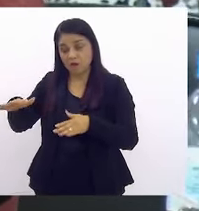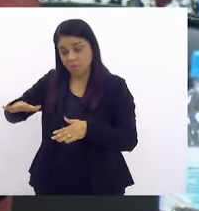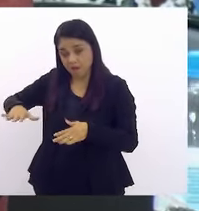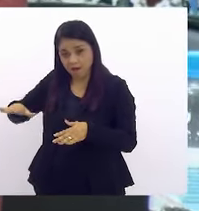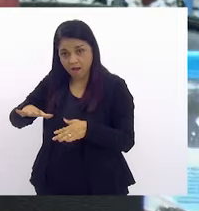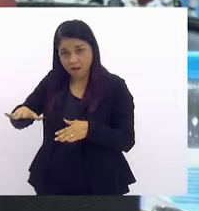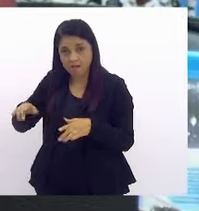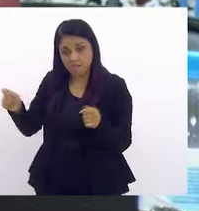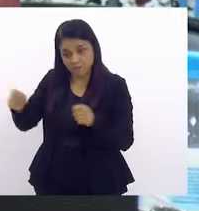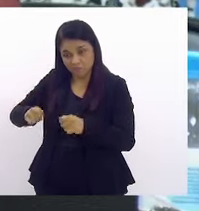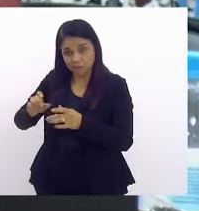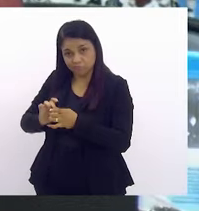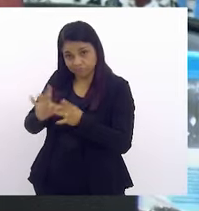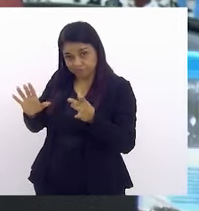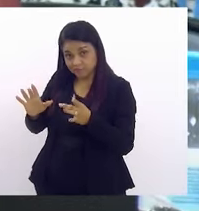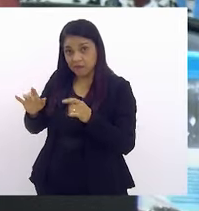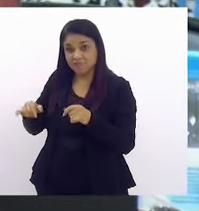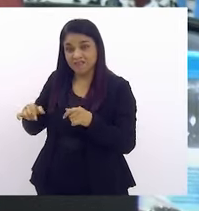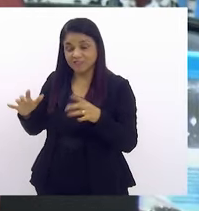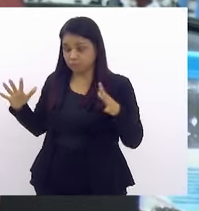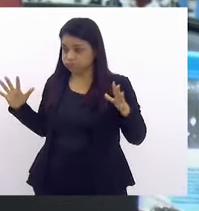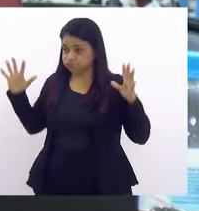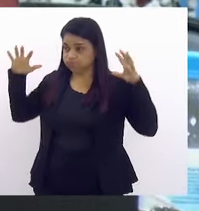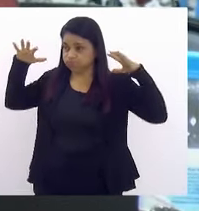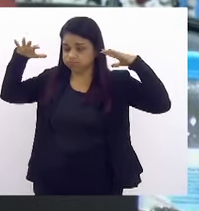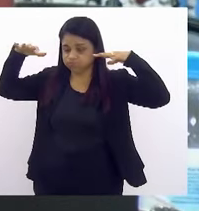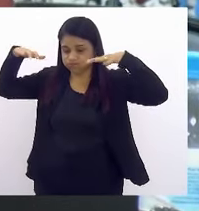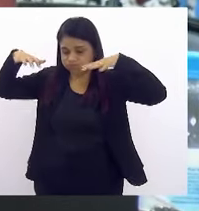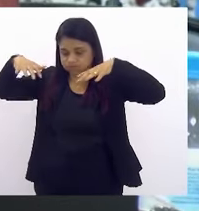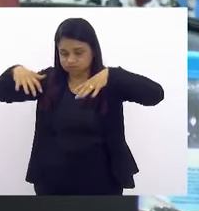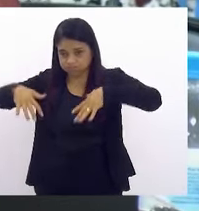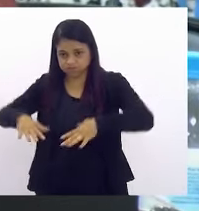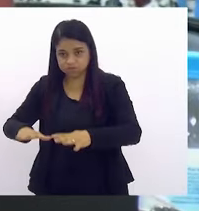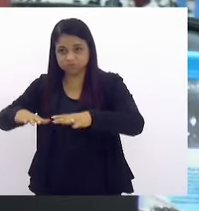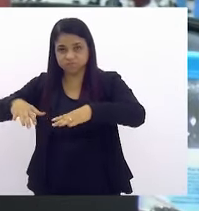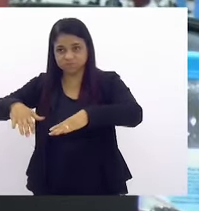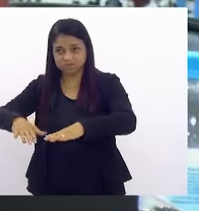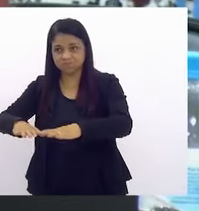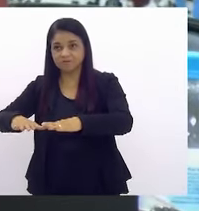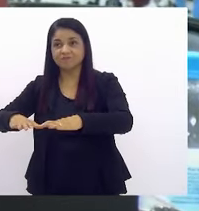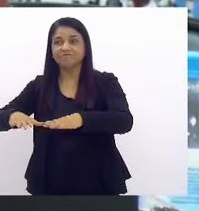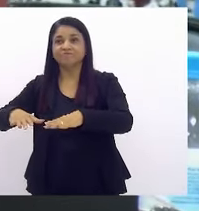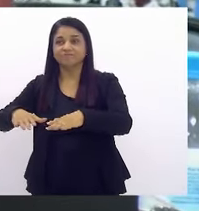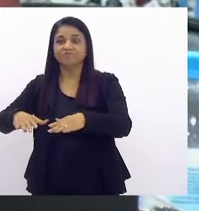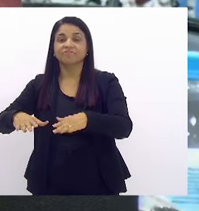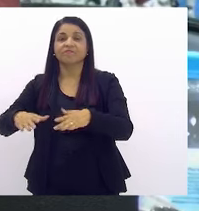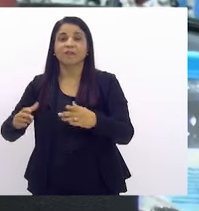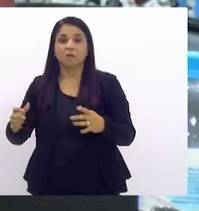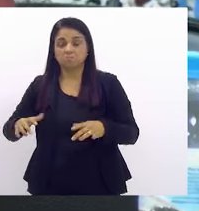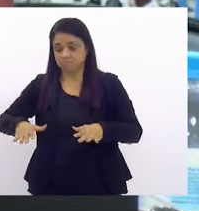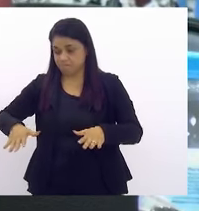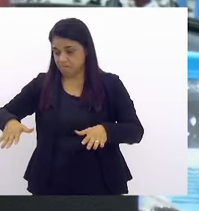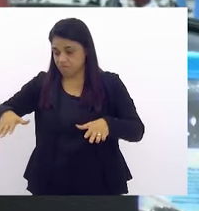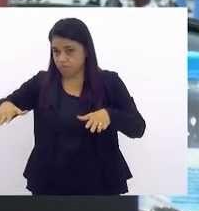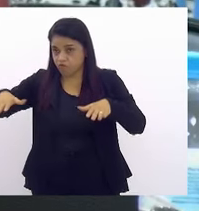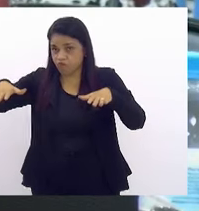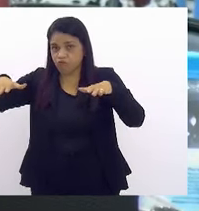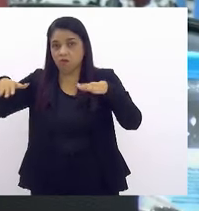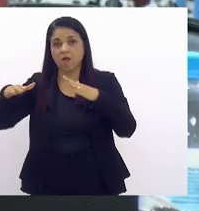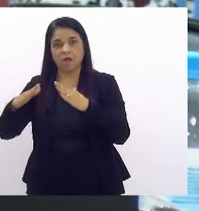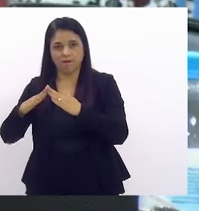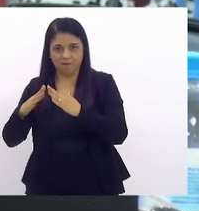está disponível, mas, quando vem a cheia, a enchente, aquilo ali serve, né, de bolsão para mitigar as enchentes. E isso tem tá.